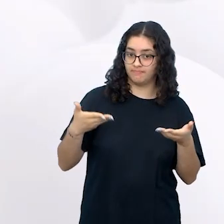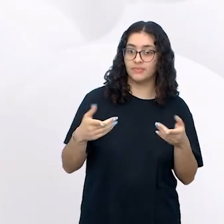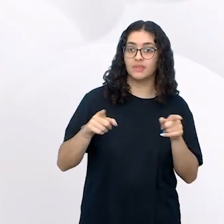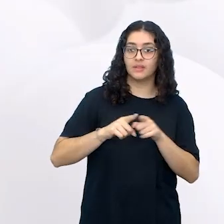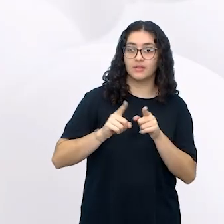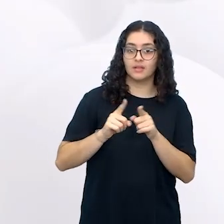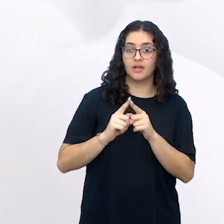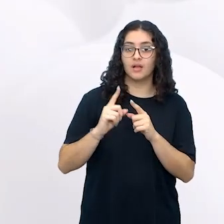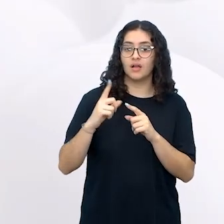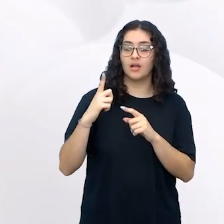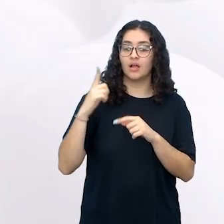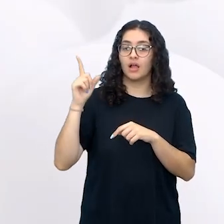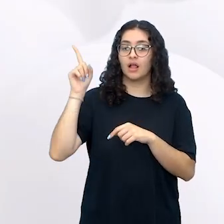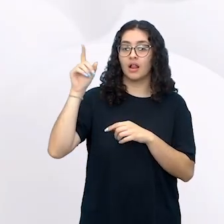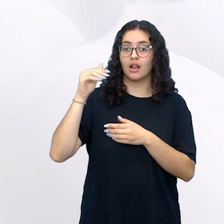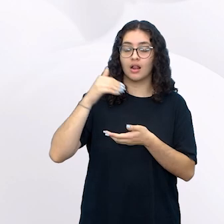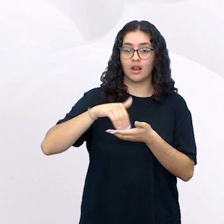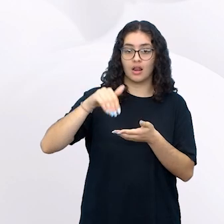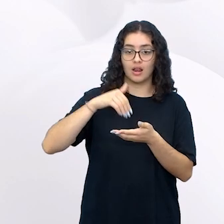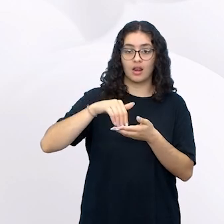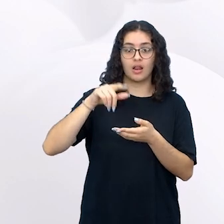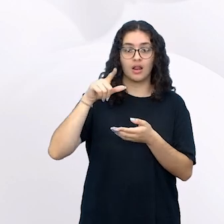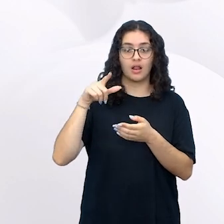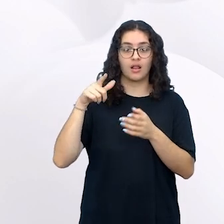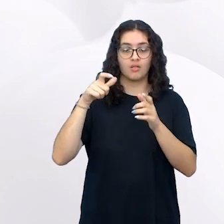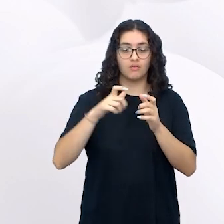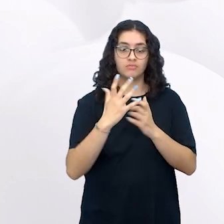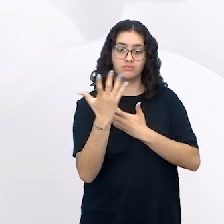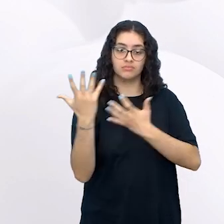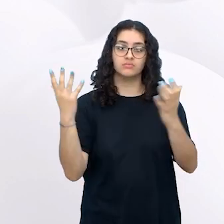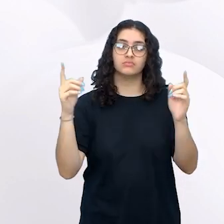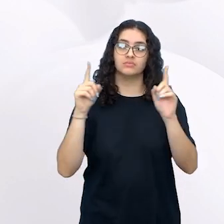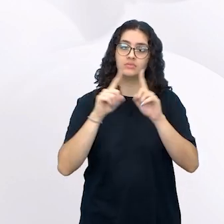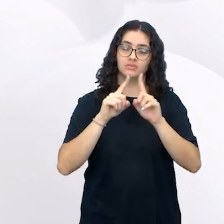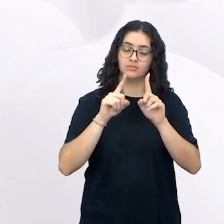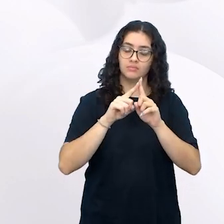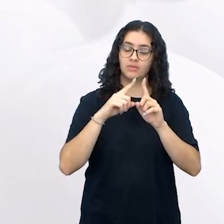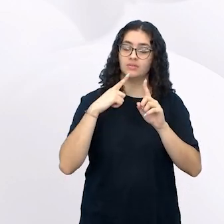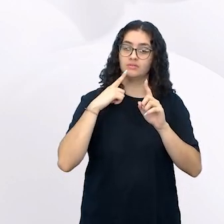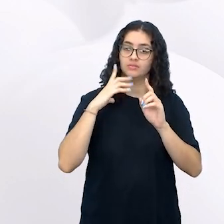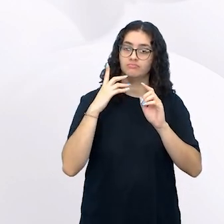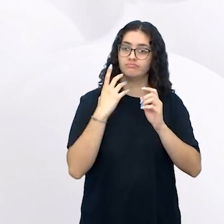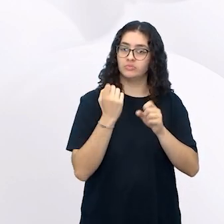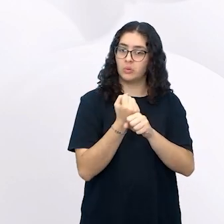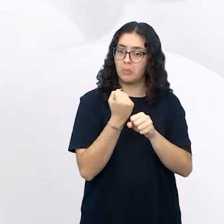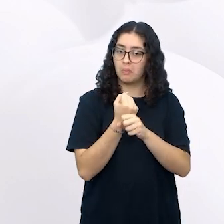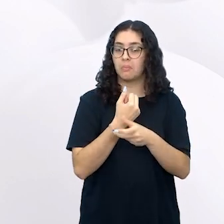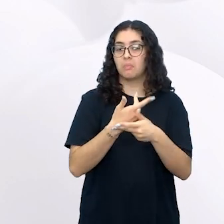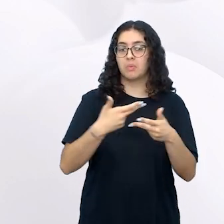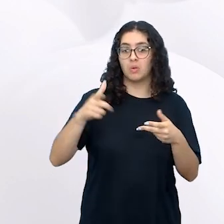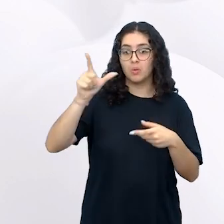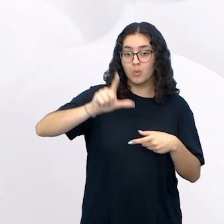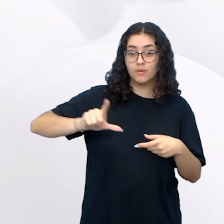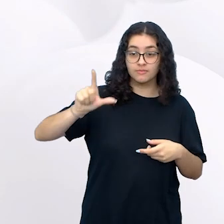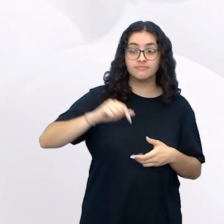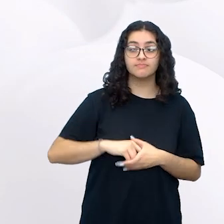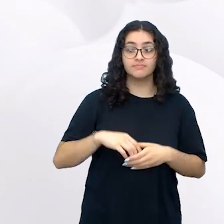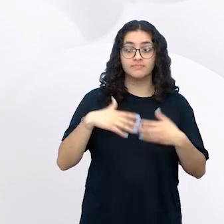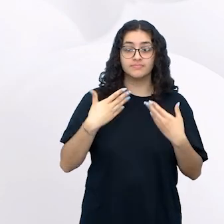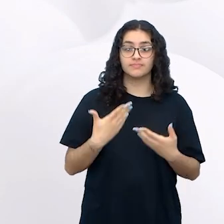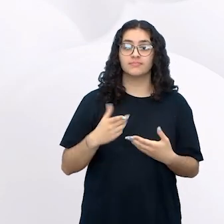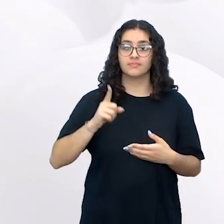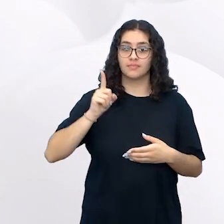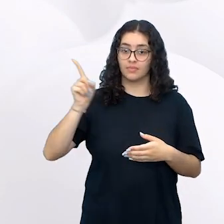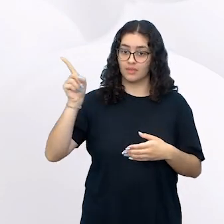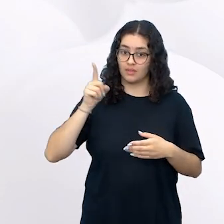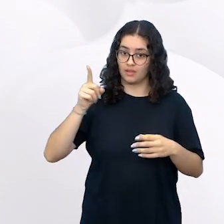CIMA, que é a Secretaria de Meio Ambiente, Infraestrutura e Logística, que vocês podem fazer. Esse é um Forms que